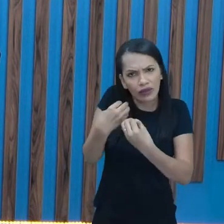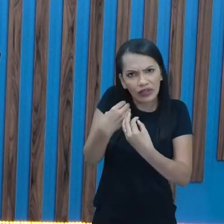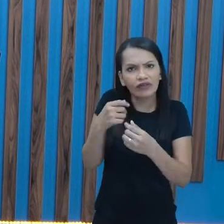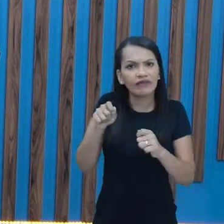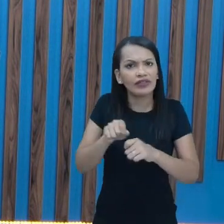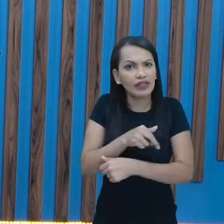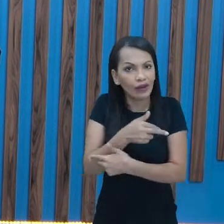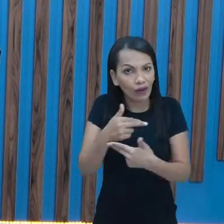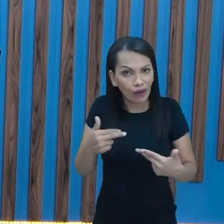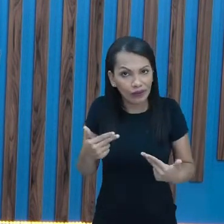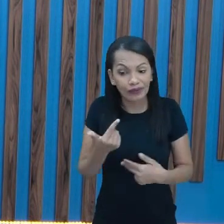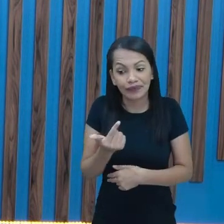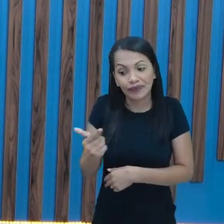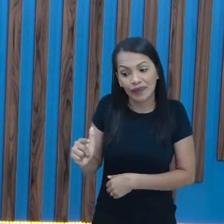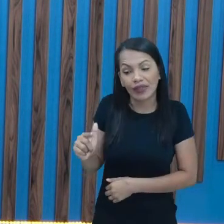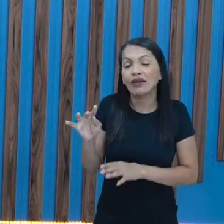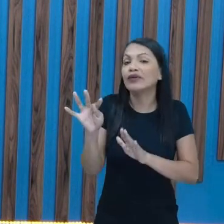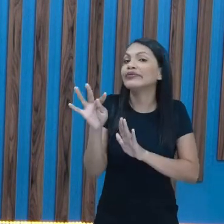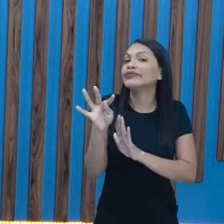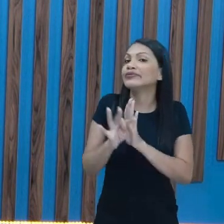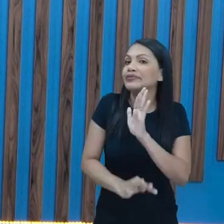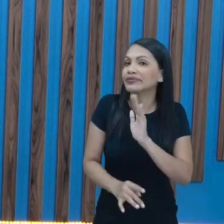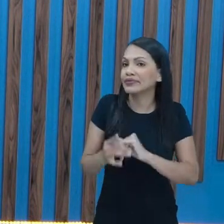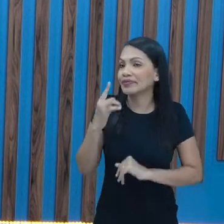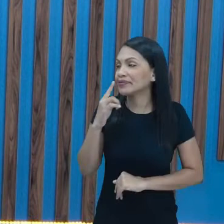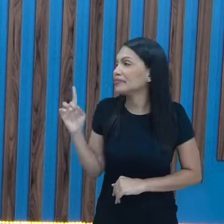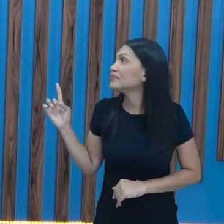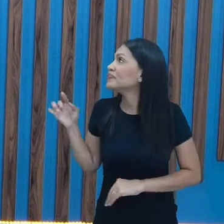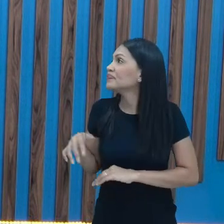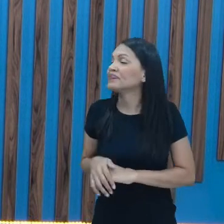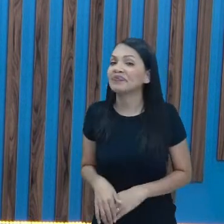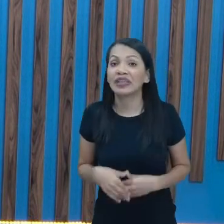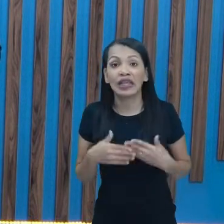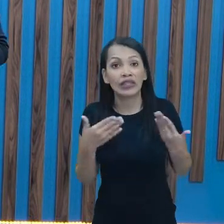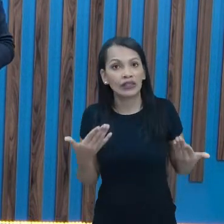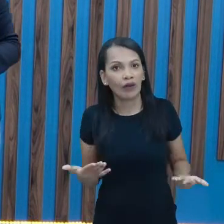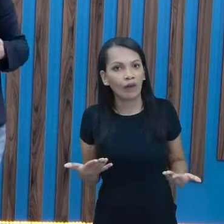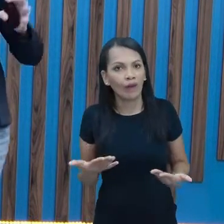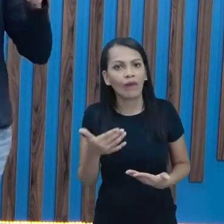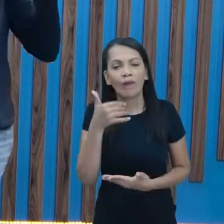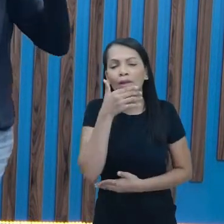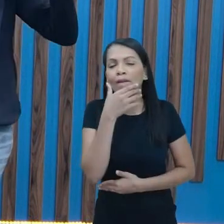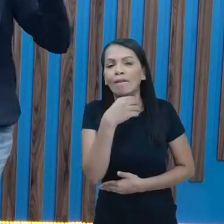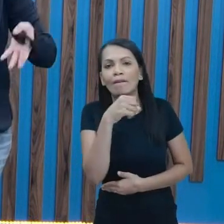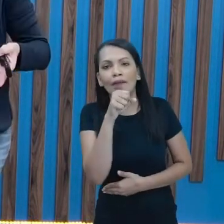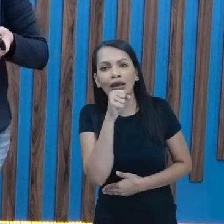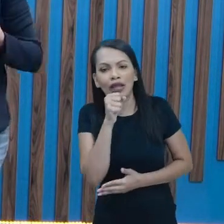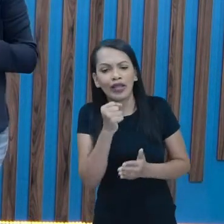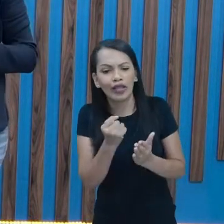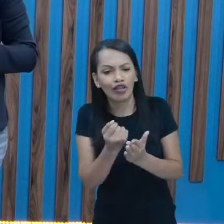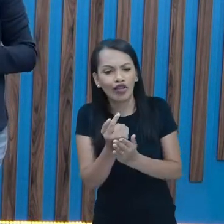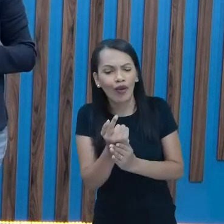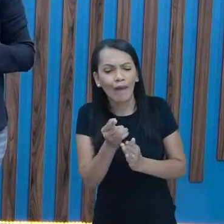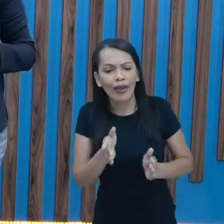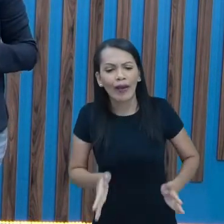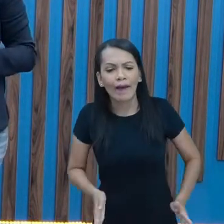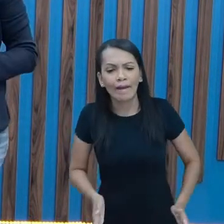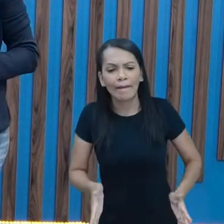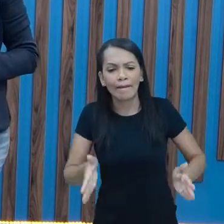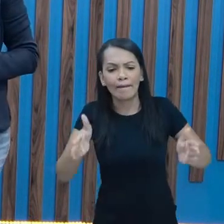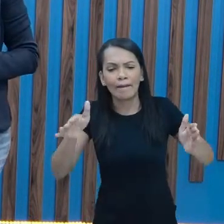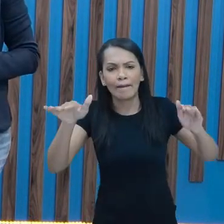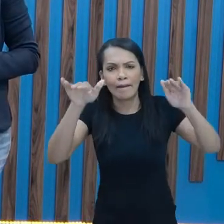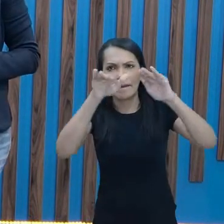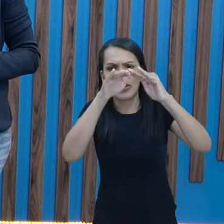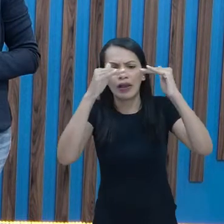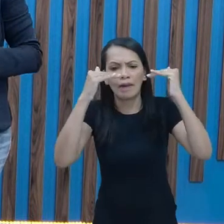Outro texto, o manual de instrução. Então, quando o papai compra uma estante, como é que faz para